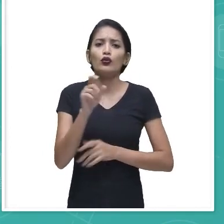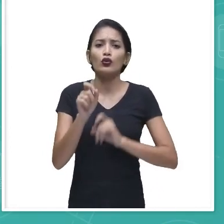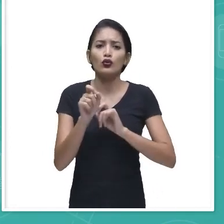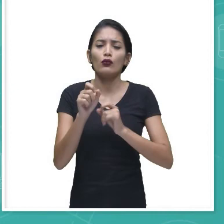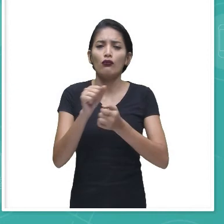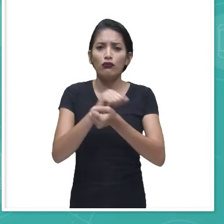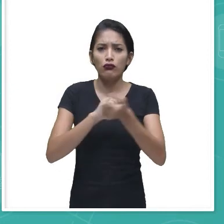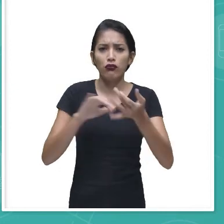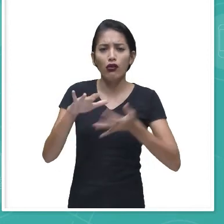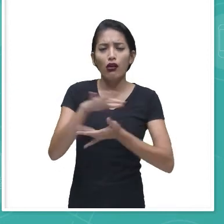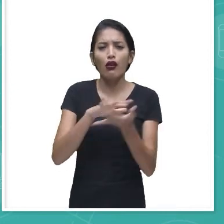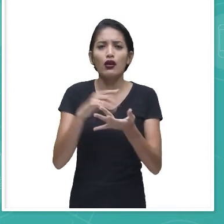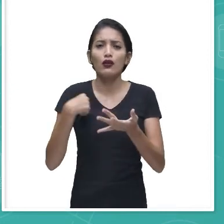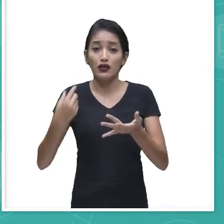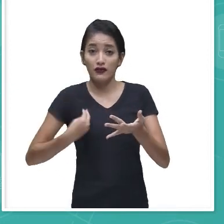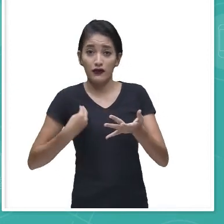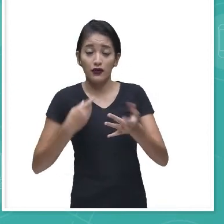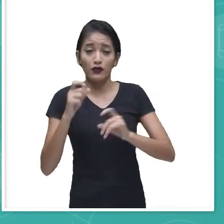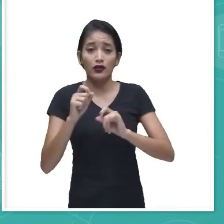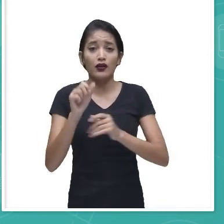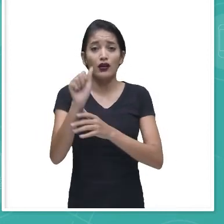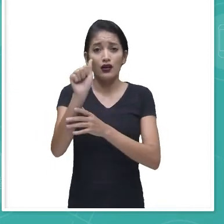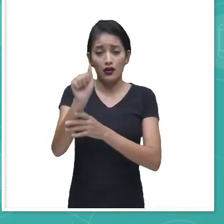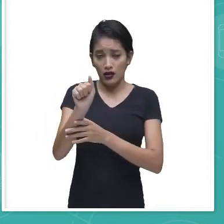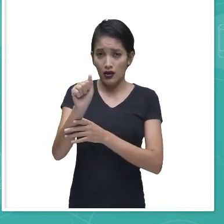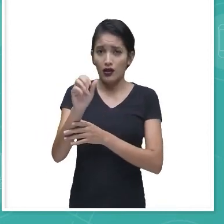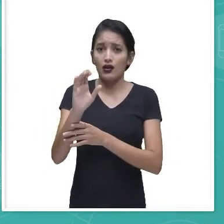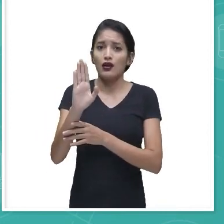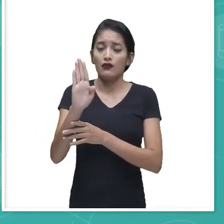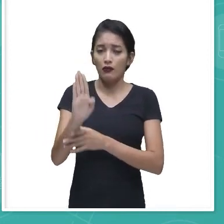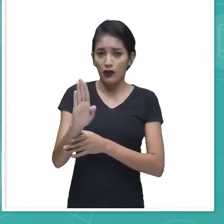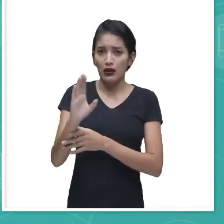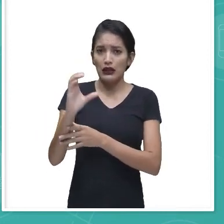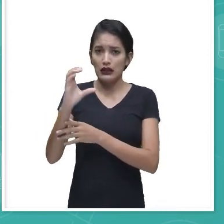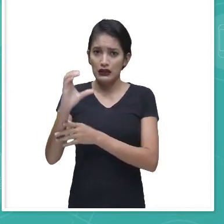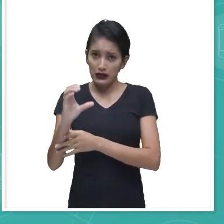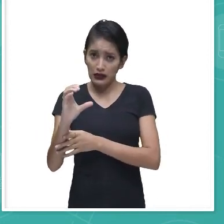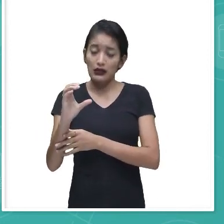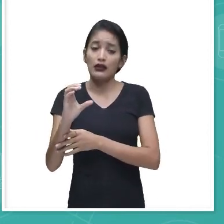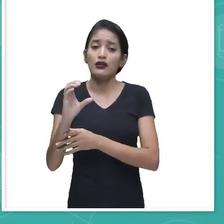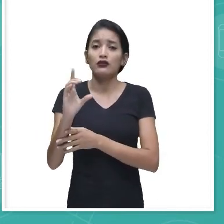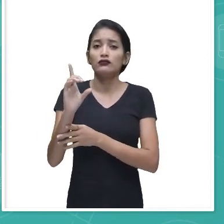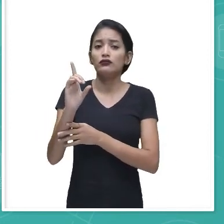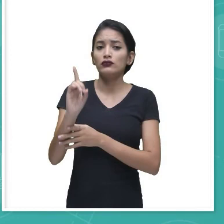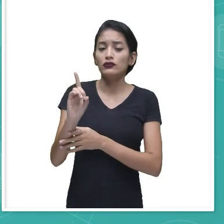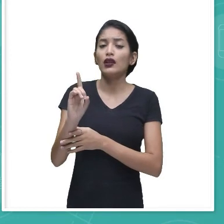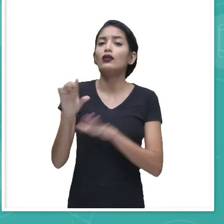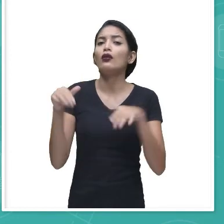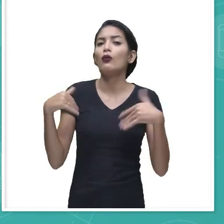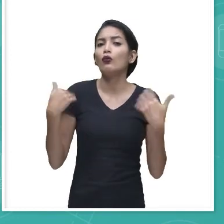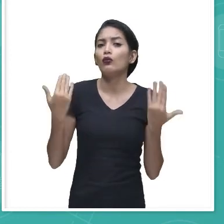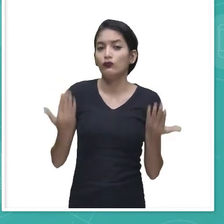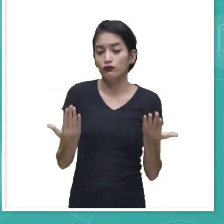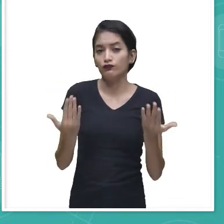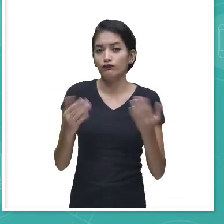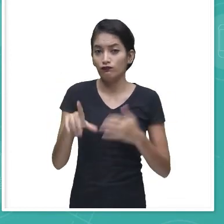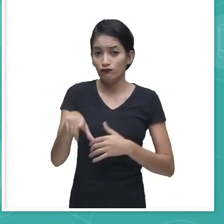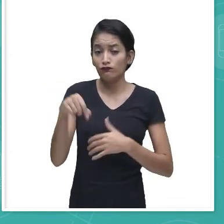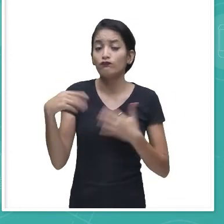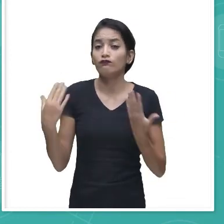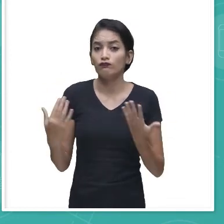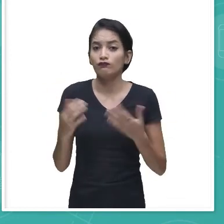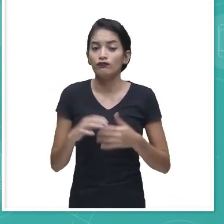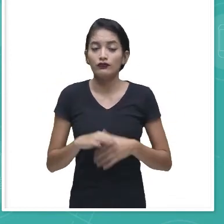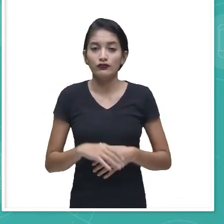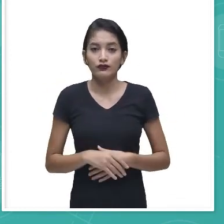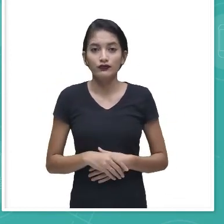A. Andrômeda, B. Cosmos, C. Via das Galáxias ou D. Via Láctea? Então vamos